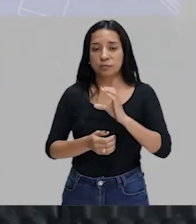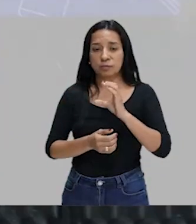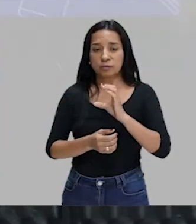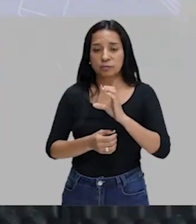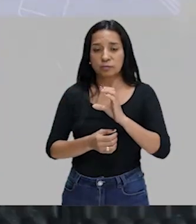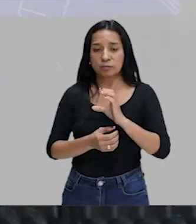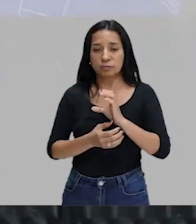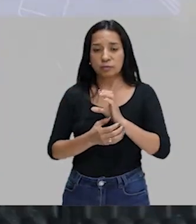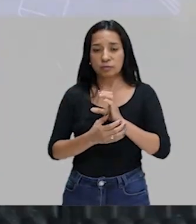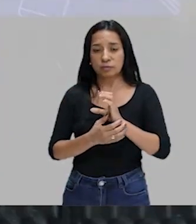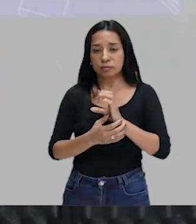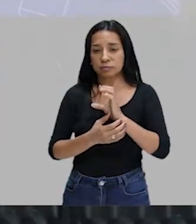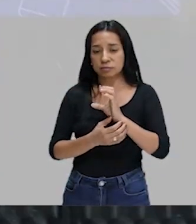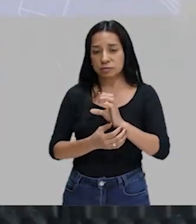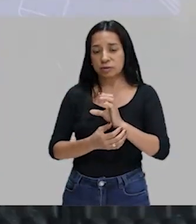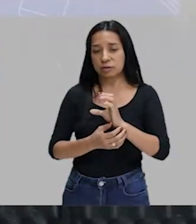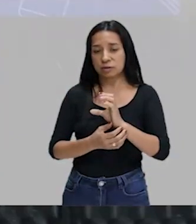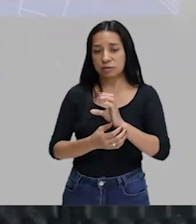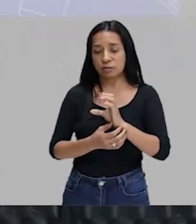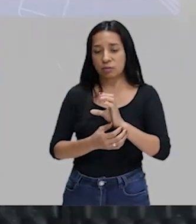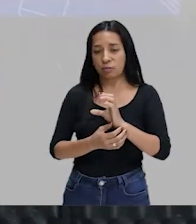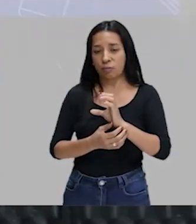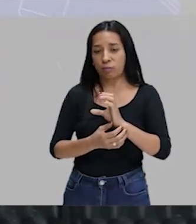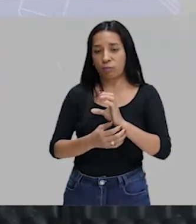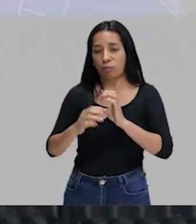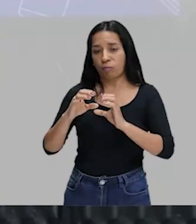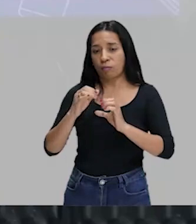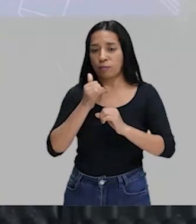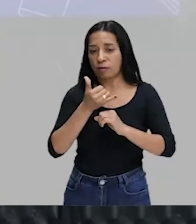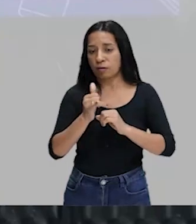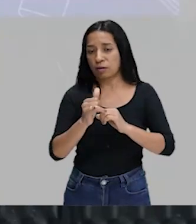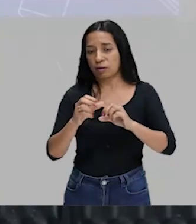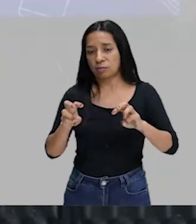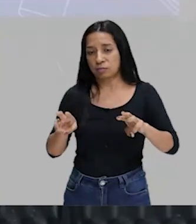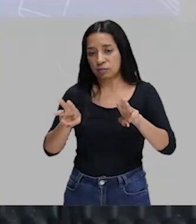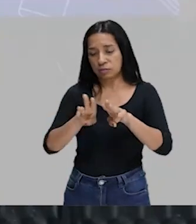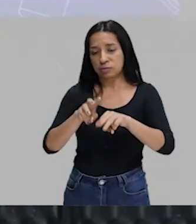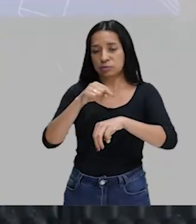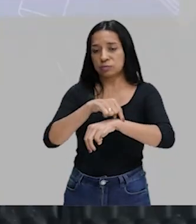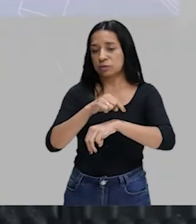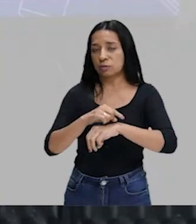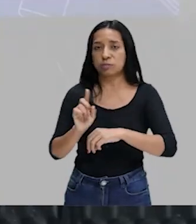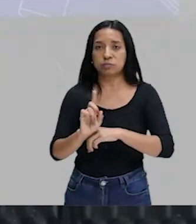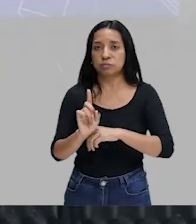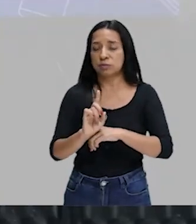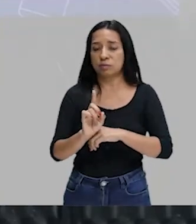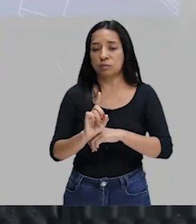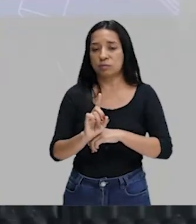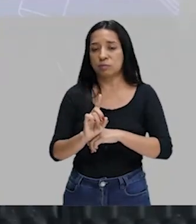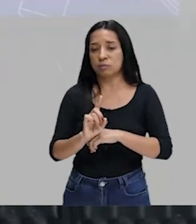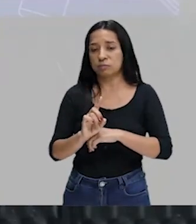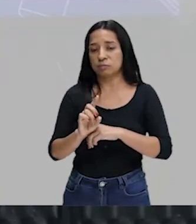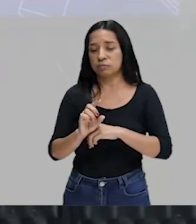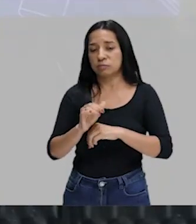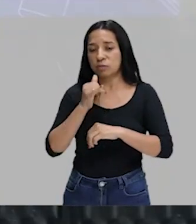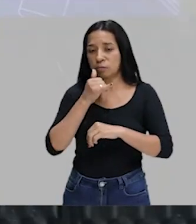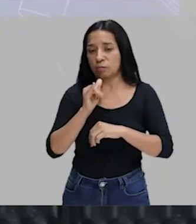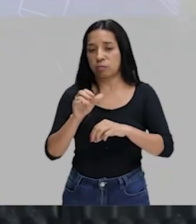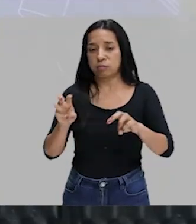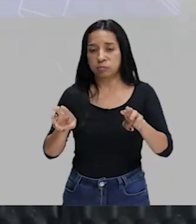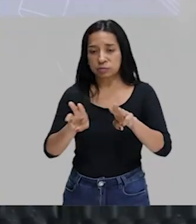hidrogênio, eletromagnetismo e tempo. O eletromagnetismo não, tá certo? O